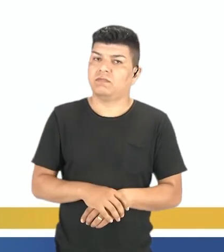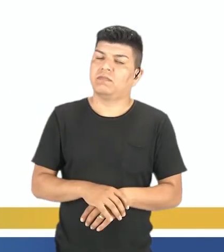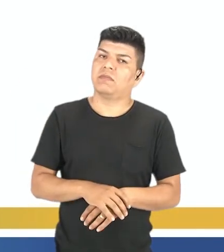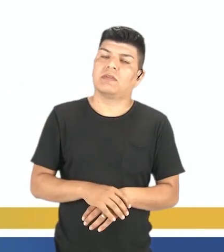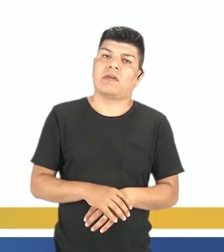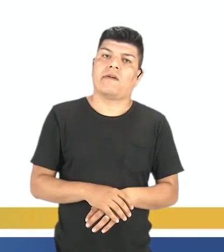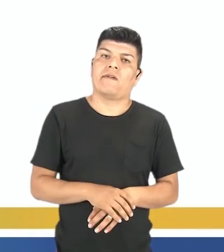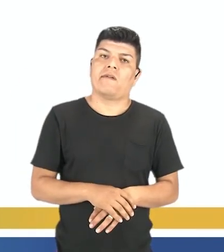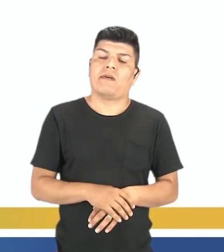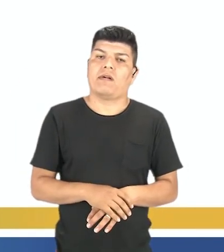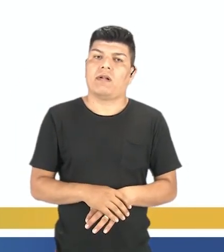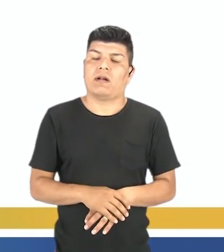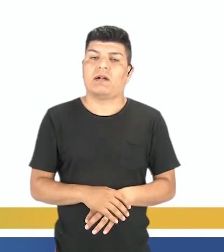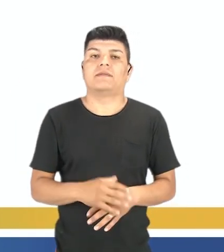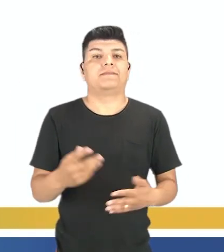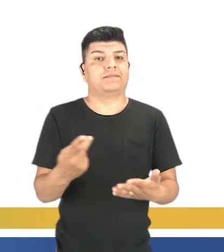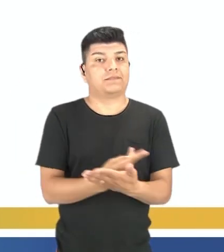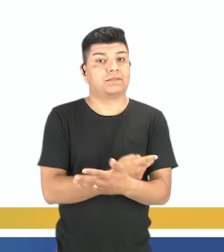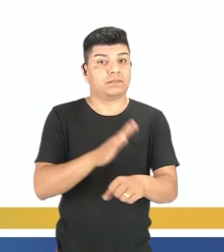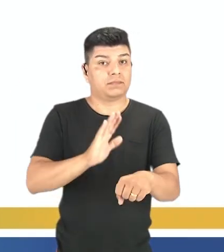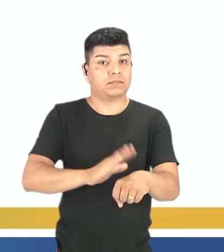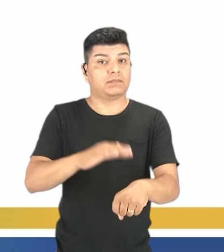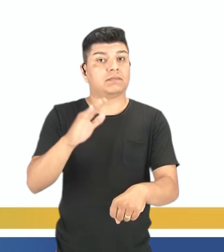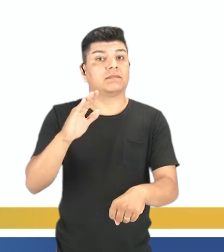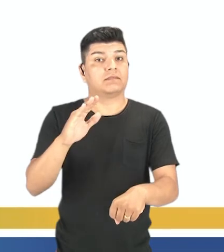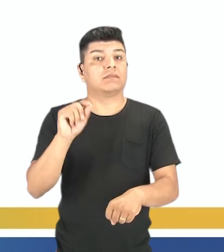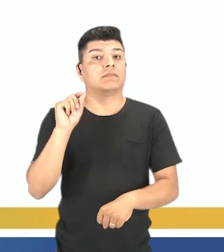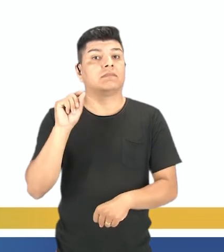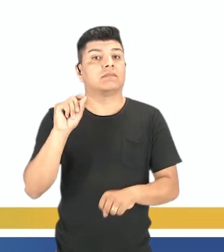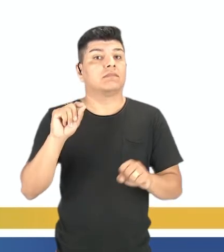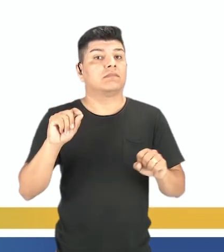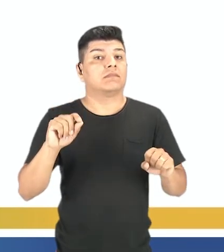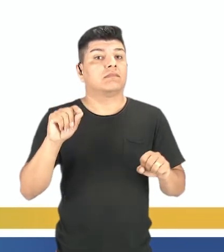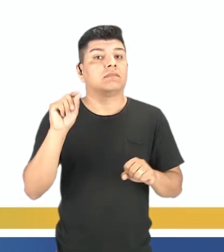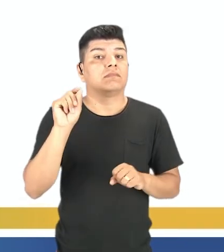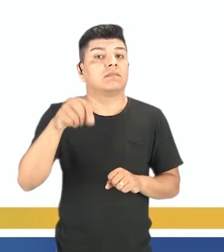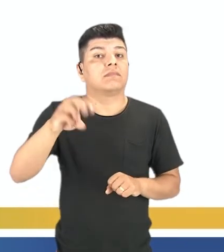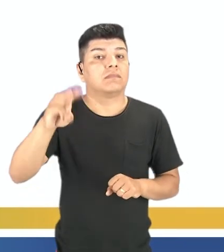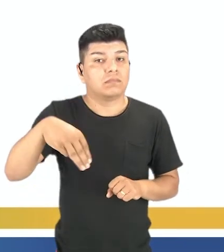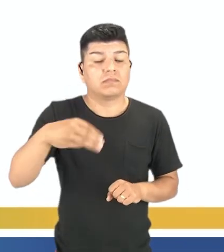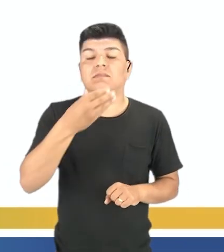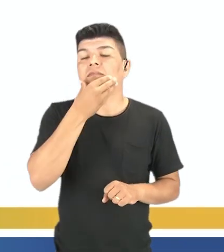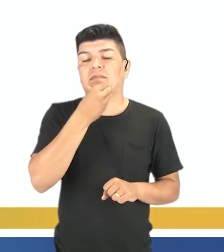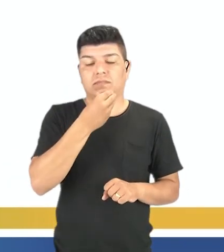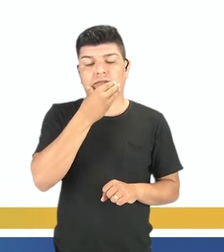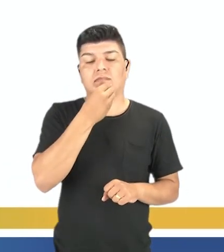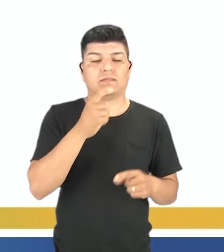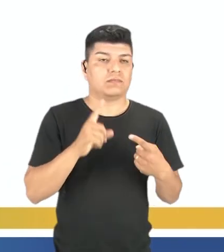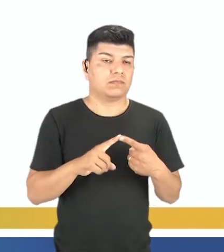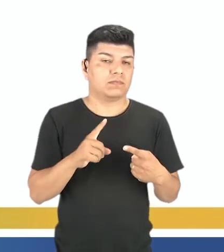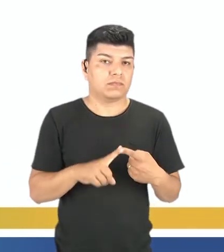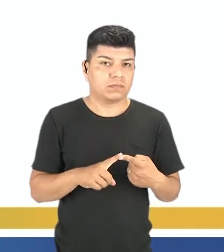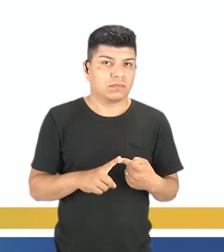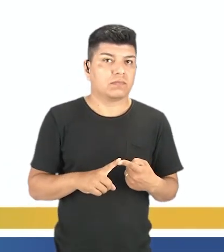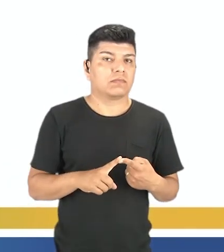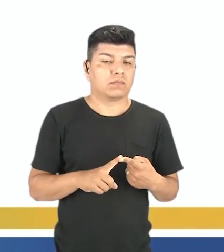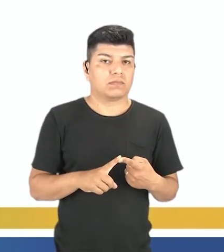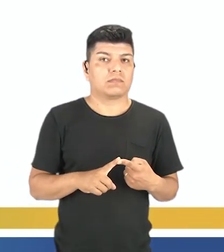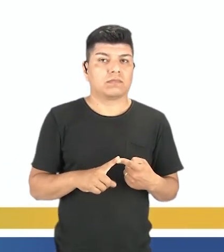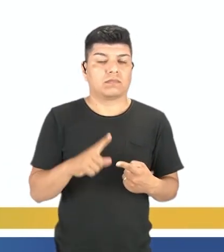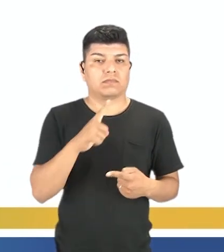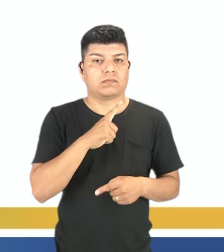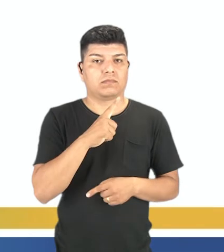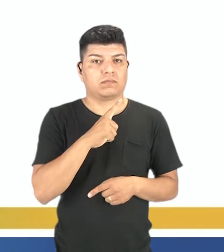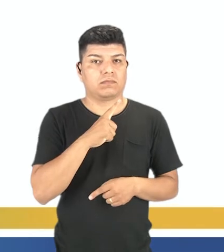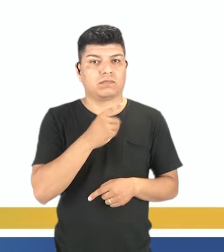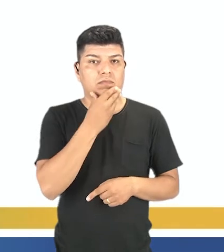Isso vai ocorrer mais, né, a hemofilia, no caso, em homens, talvez. Por quê? Porque